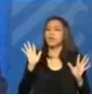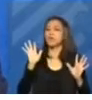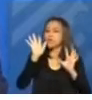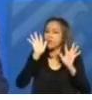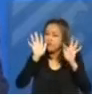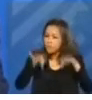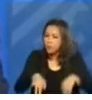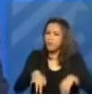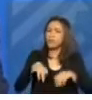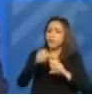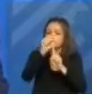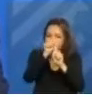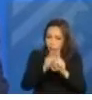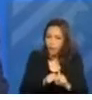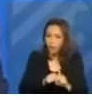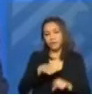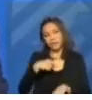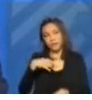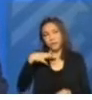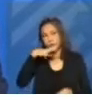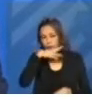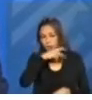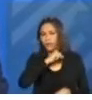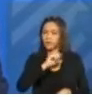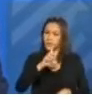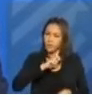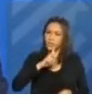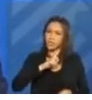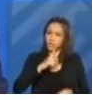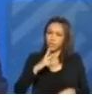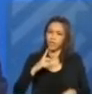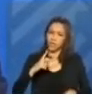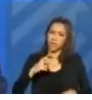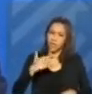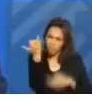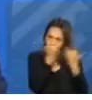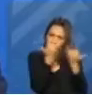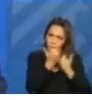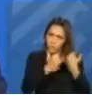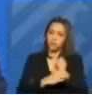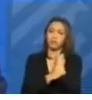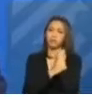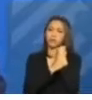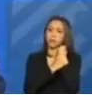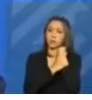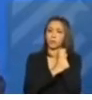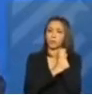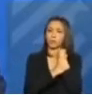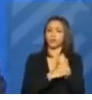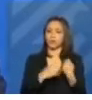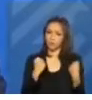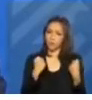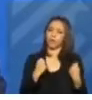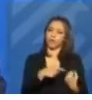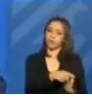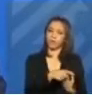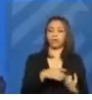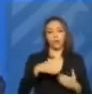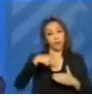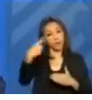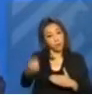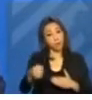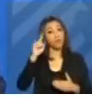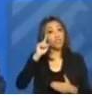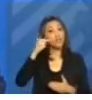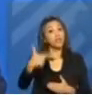mês, a gente imagina que já tem uma base muito forte, muito grande, para que se realize do dia 27 ao